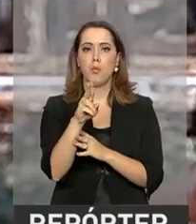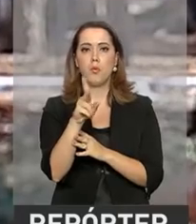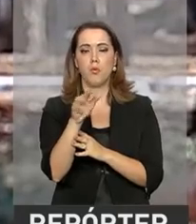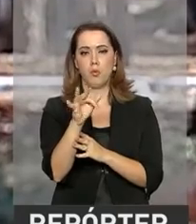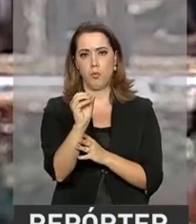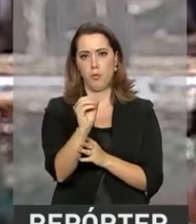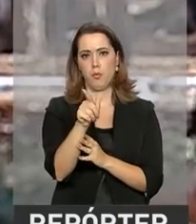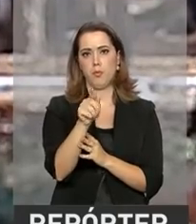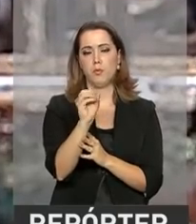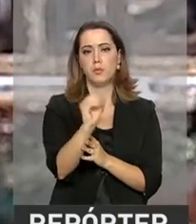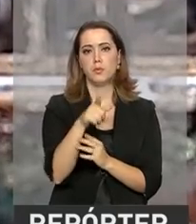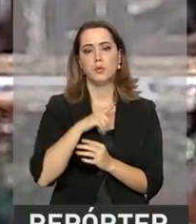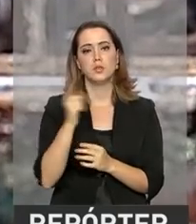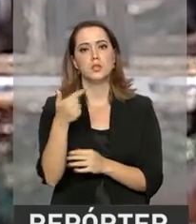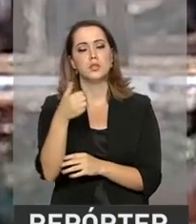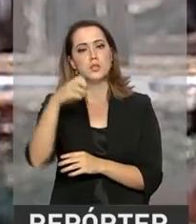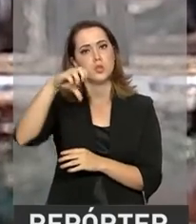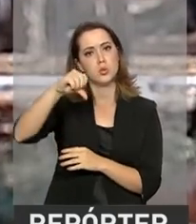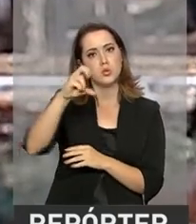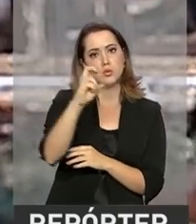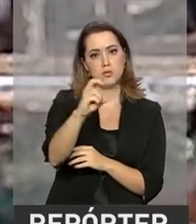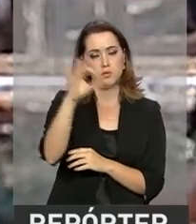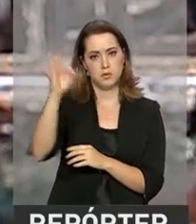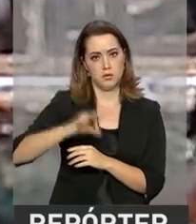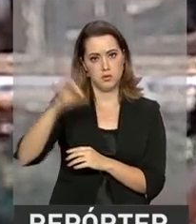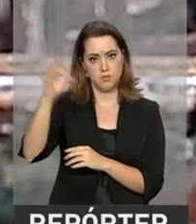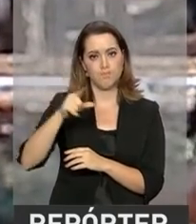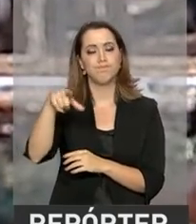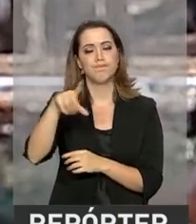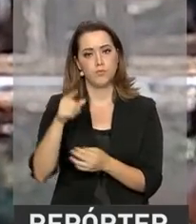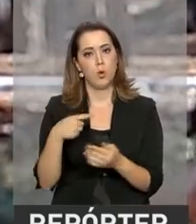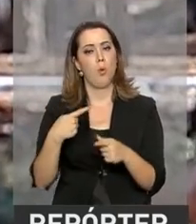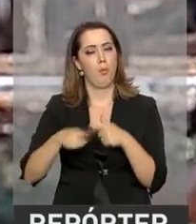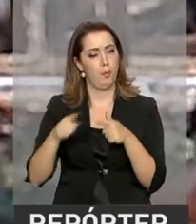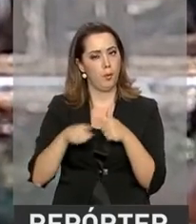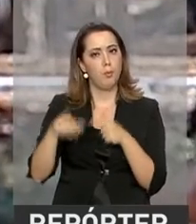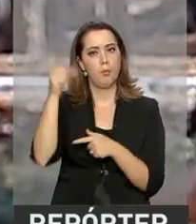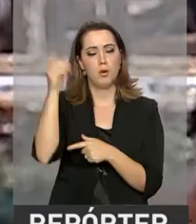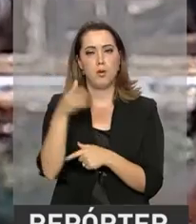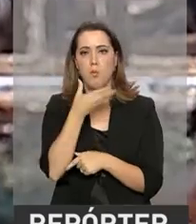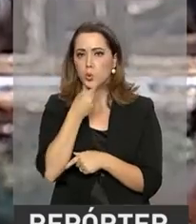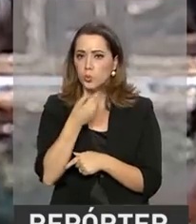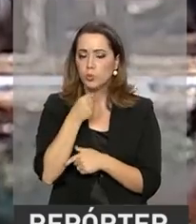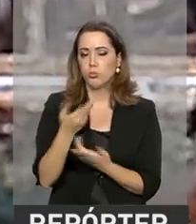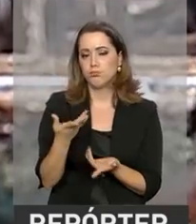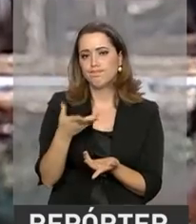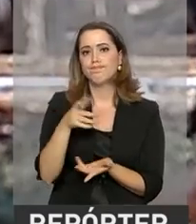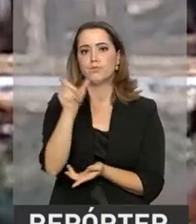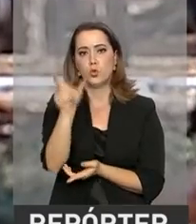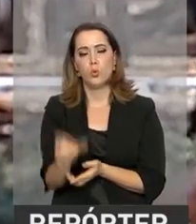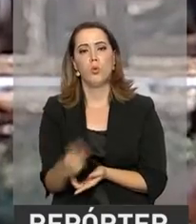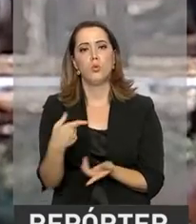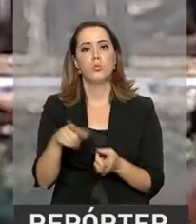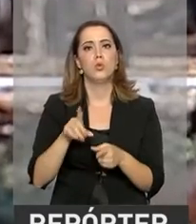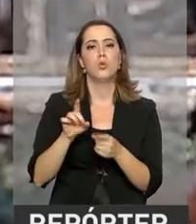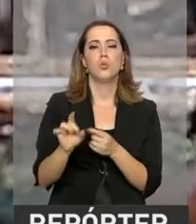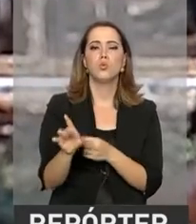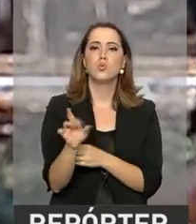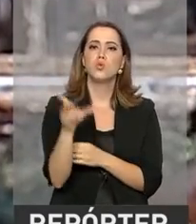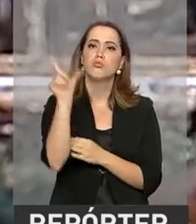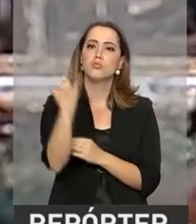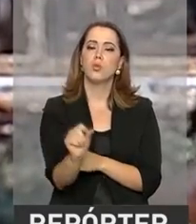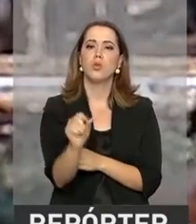95% das queimadas sejam causadas pelo homem de acordo com expectativa do ibama as ocorrências só devem diminuir